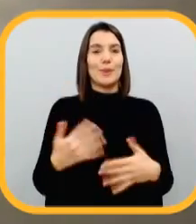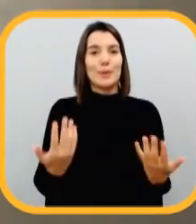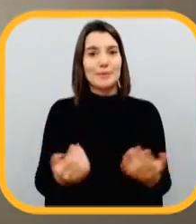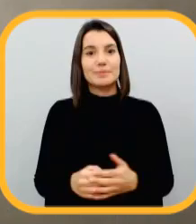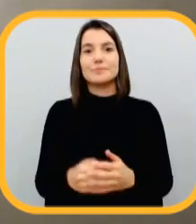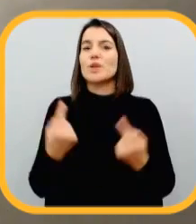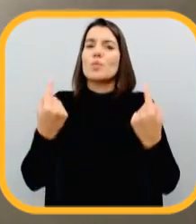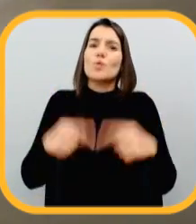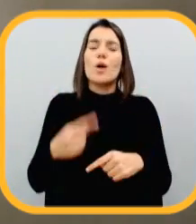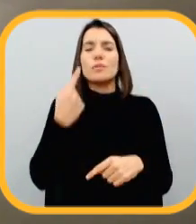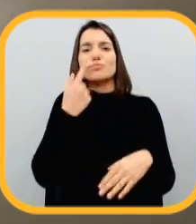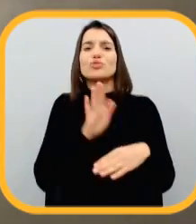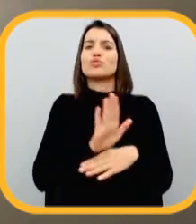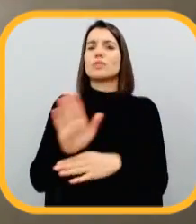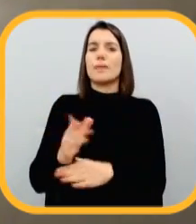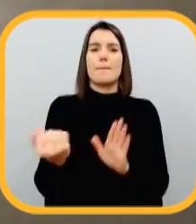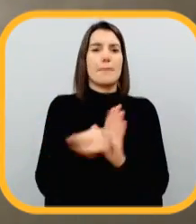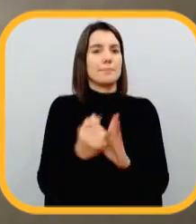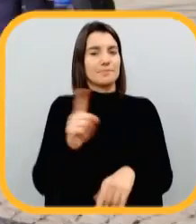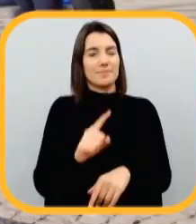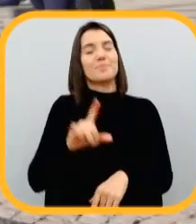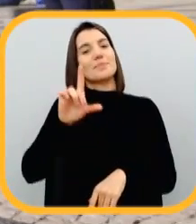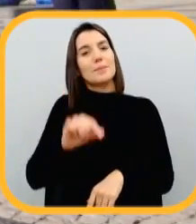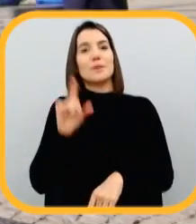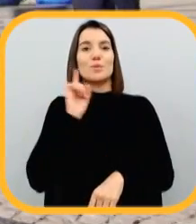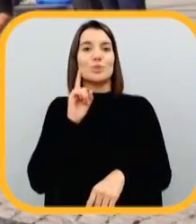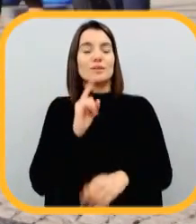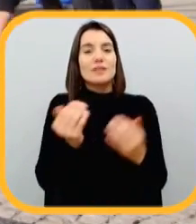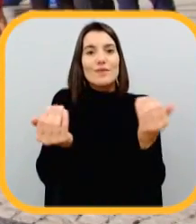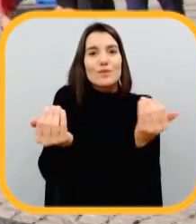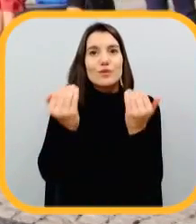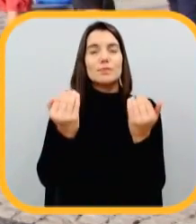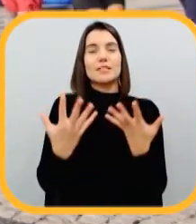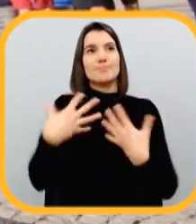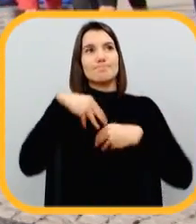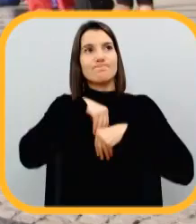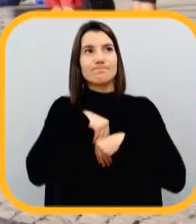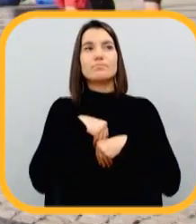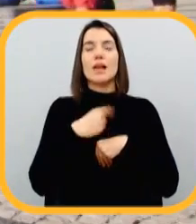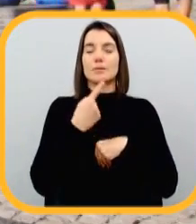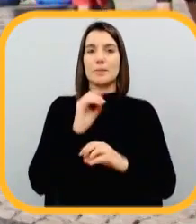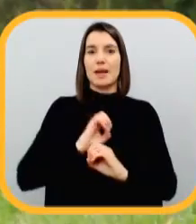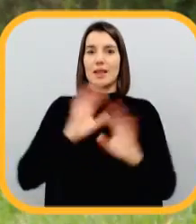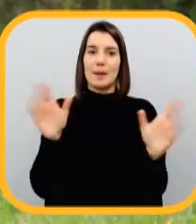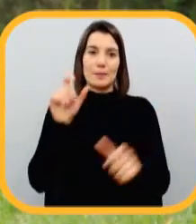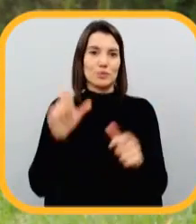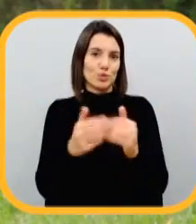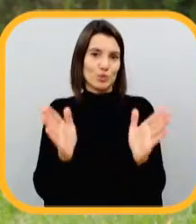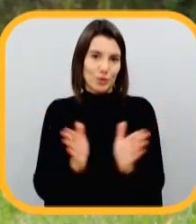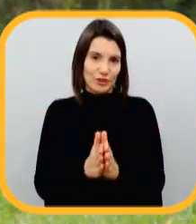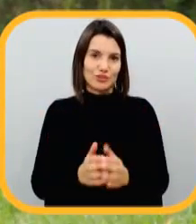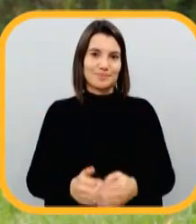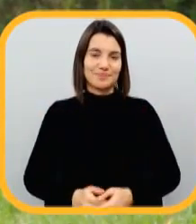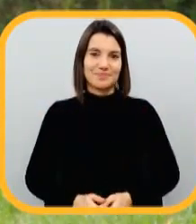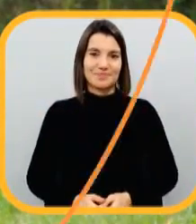Desta forma, não basta apenas dar a conhecer uma marca, é também essencial que a mensagem seja recebida de forma clara por todas